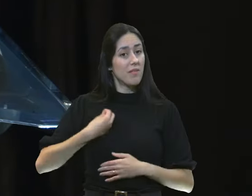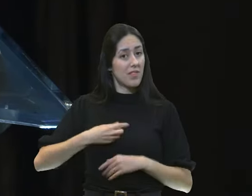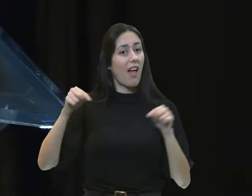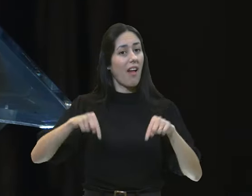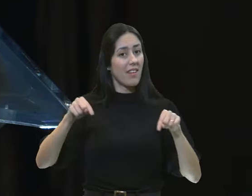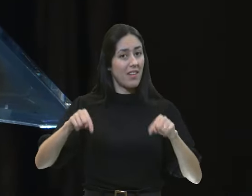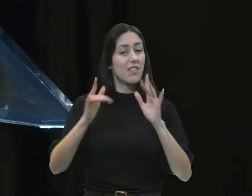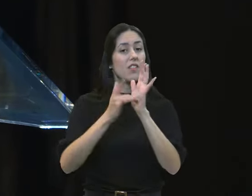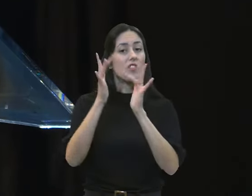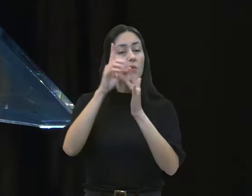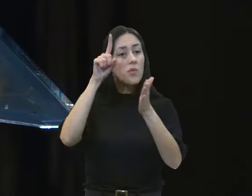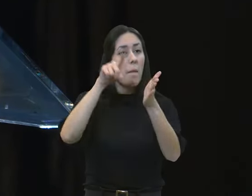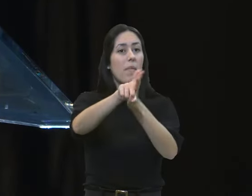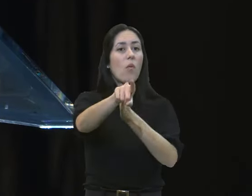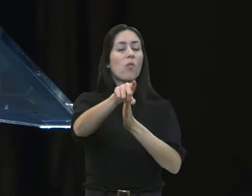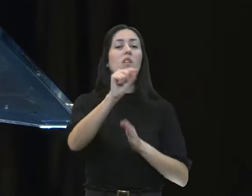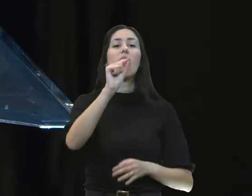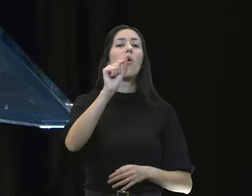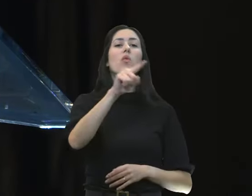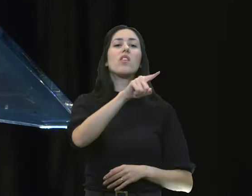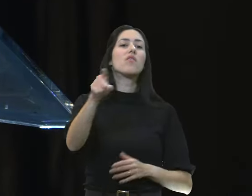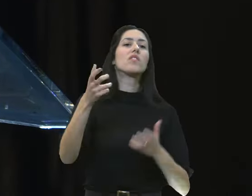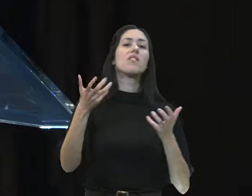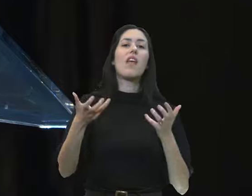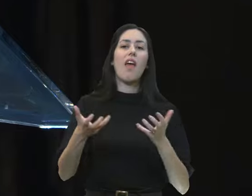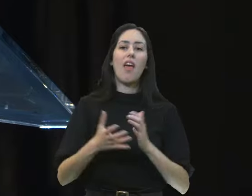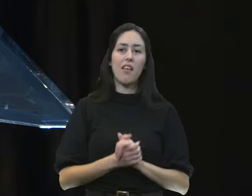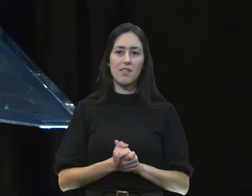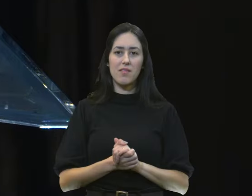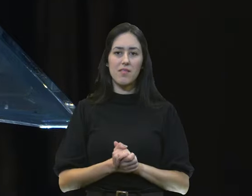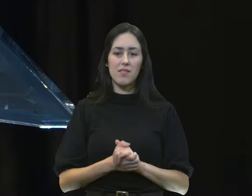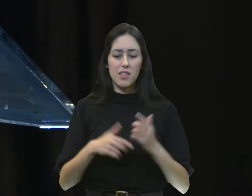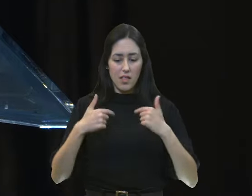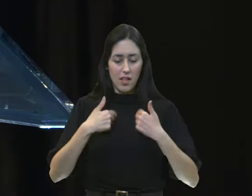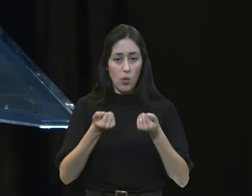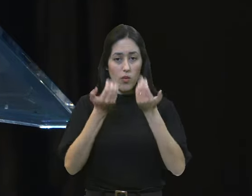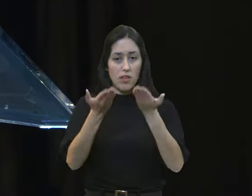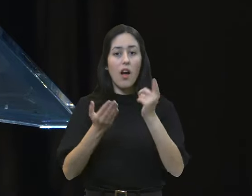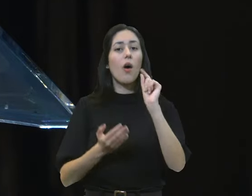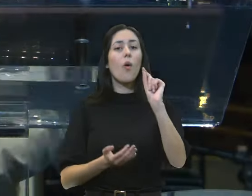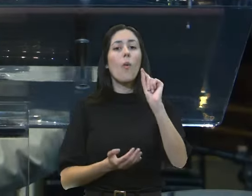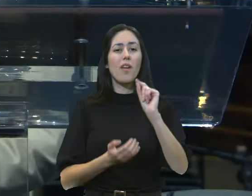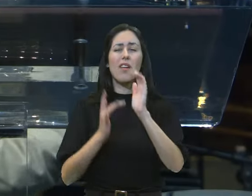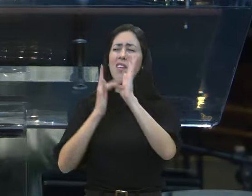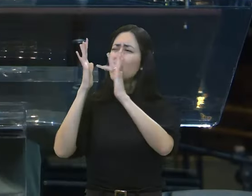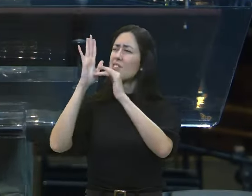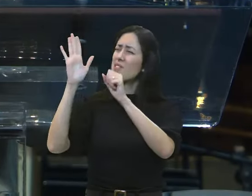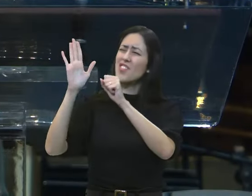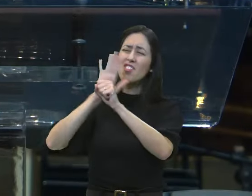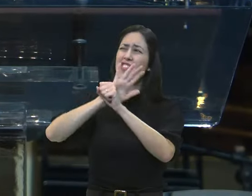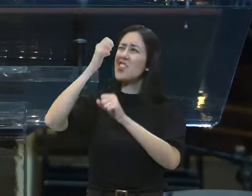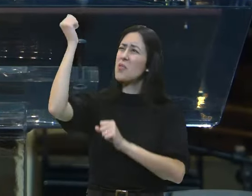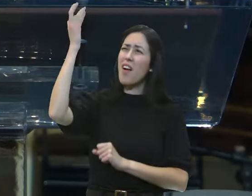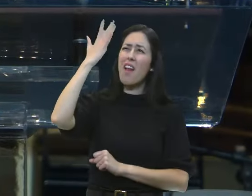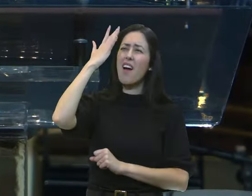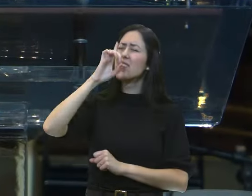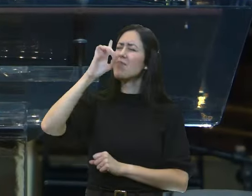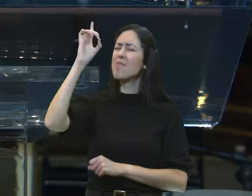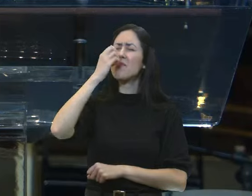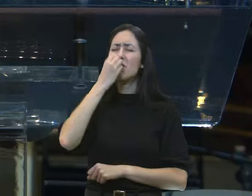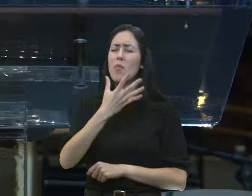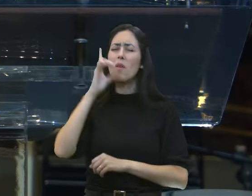você: o que você quer que eu faça? Porque Ele é bom, cheio de graça, Ele quer cuidar e